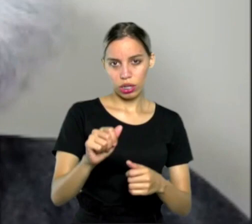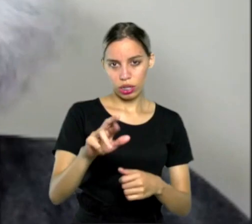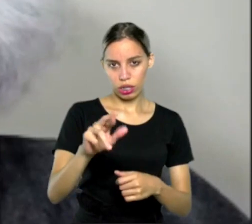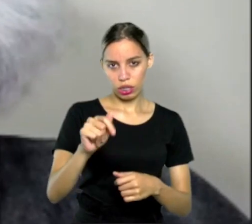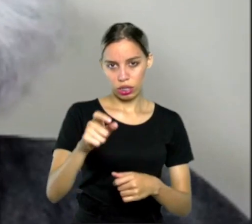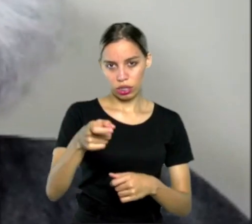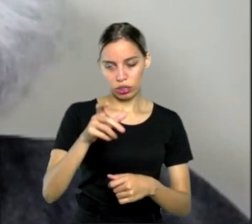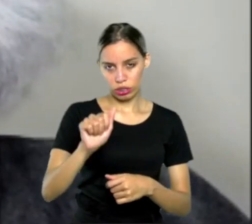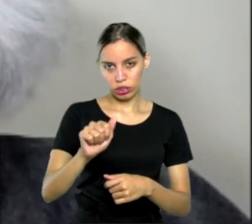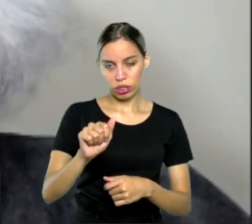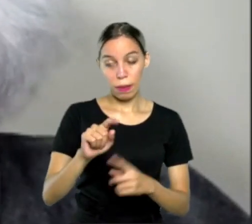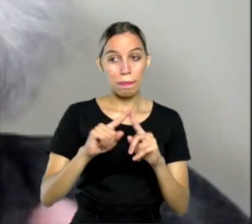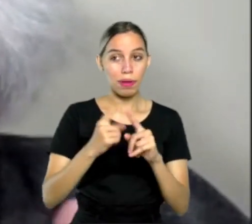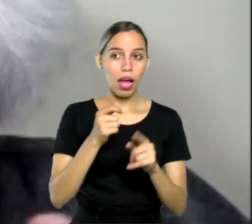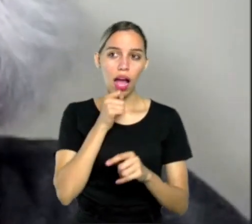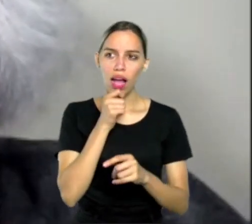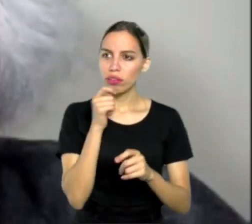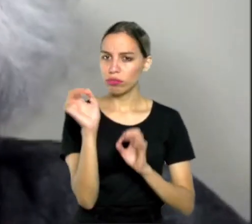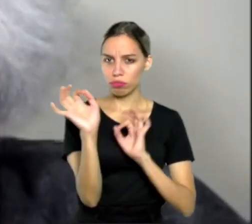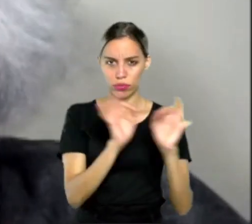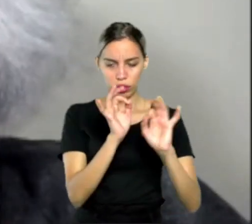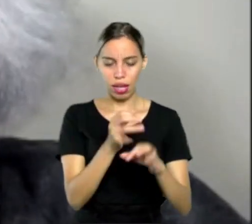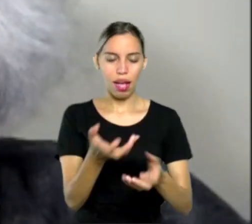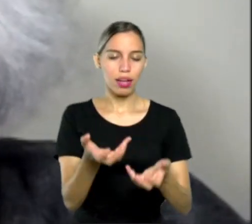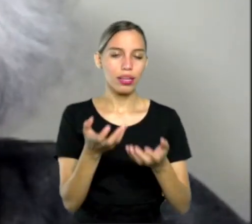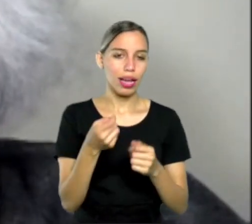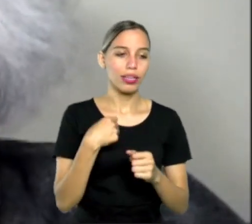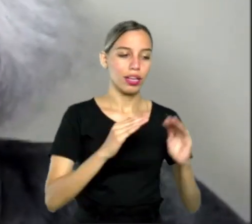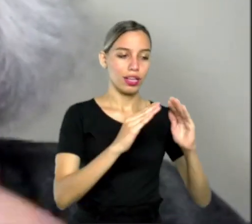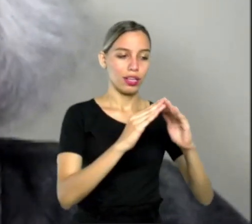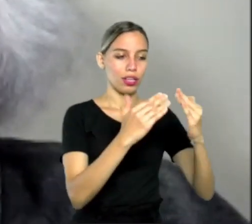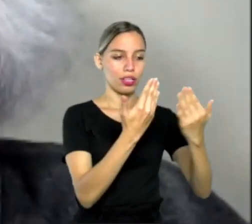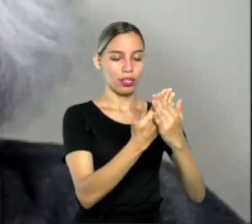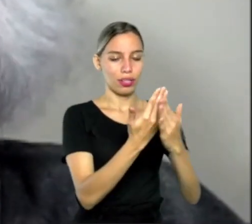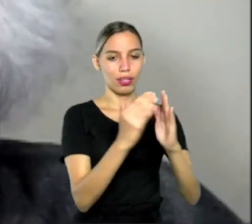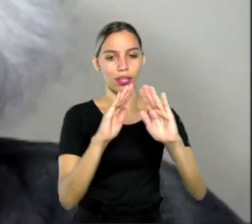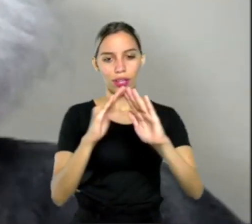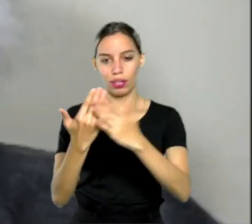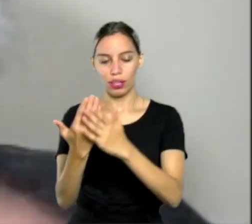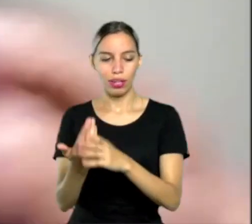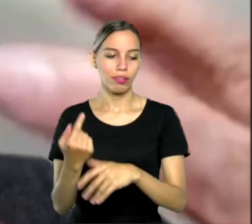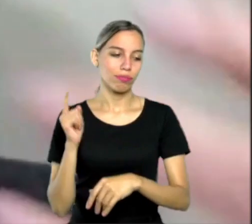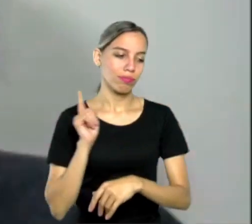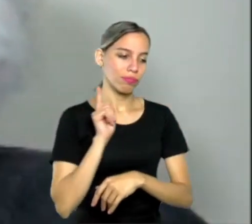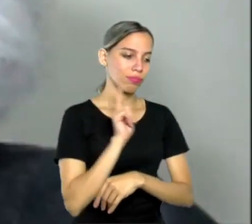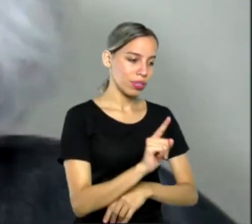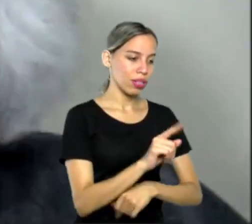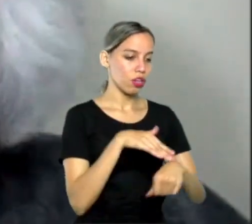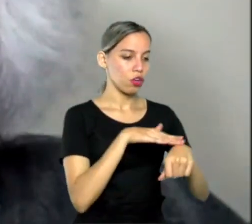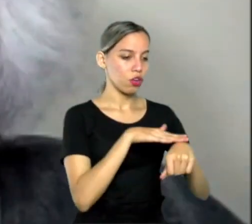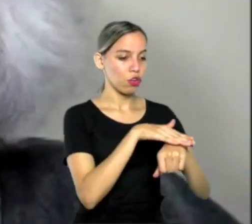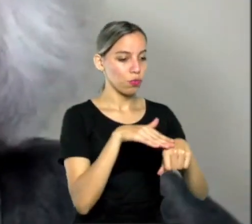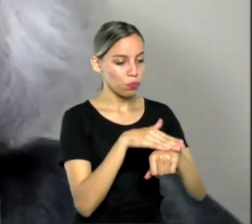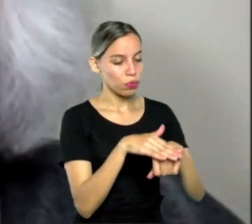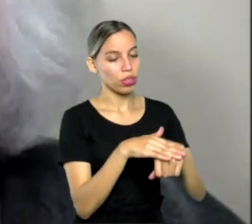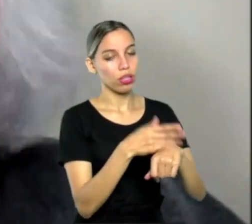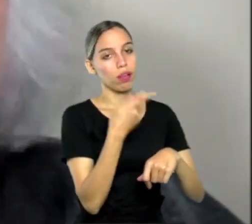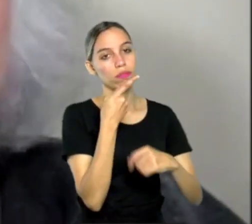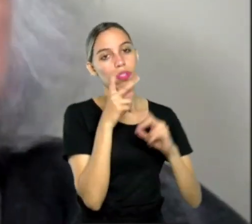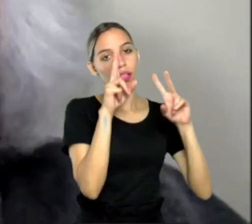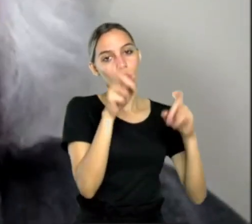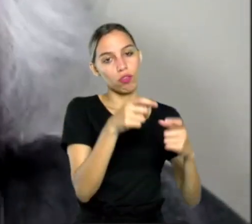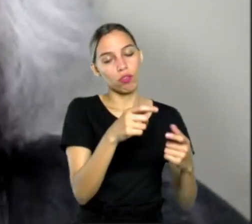escolas públicas conversar com os meninos sobre livro, falar de livro, para que eles vissem de perto o escritor.